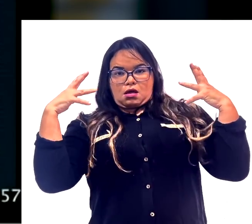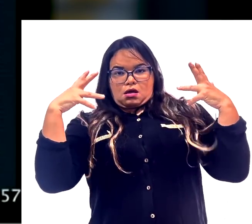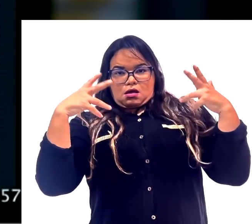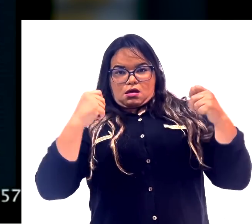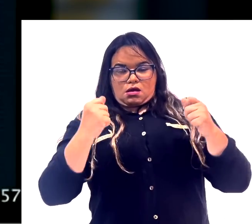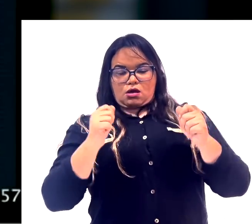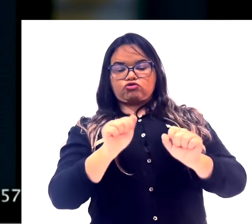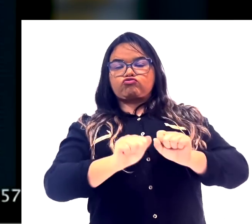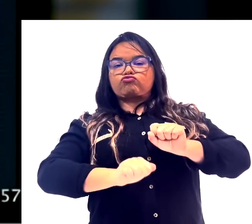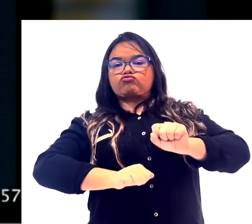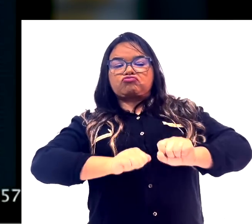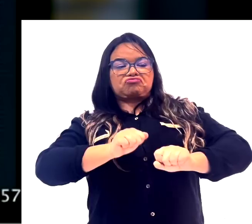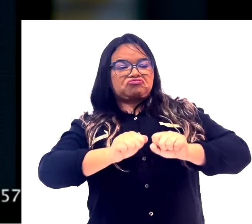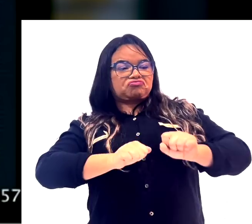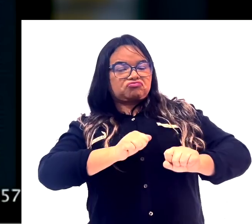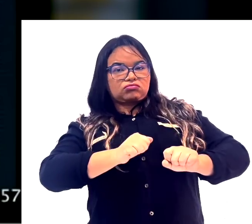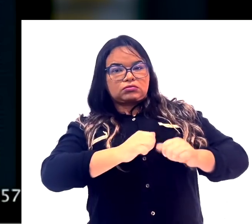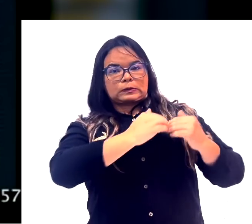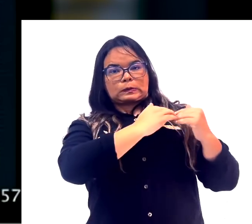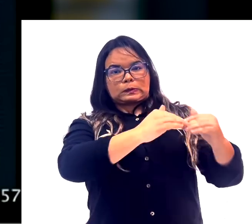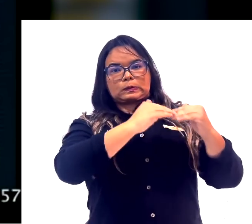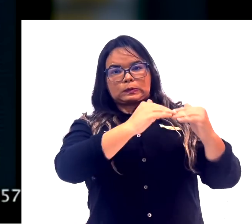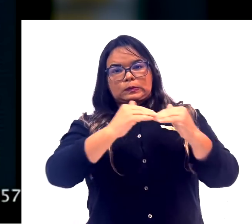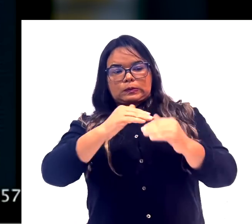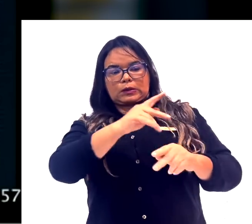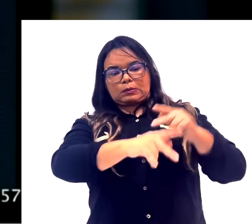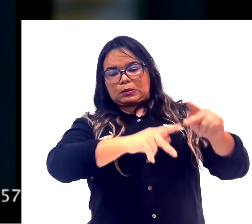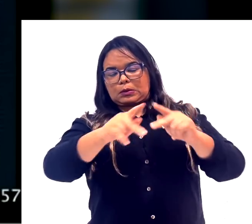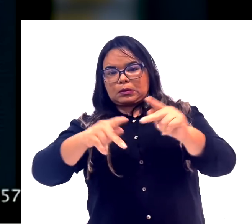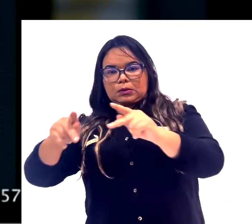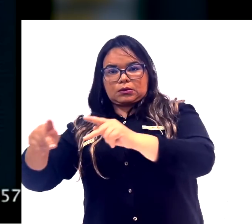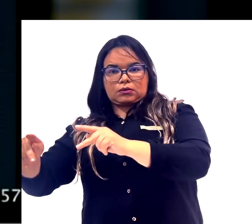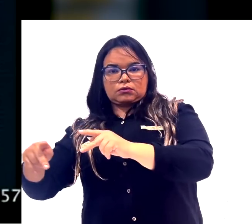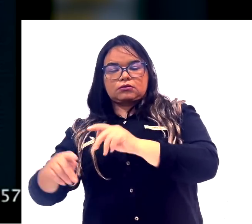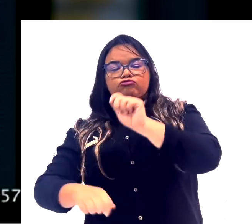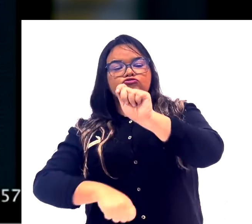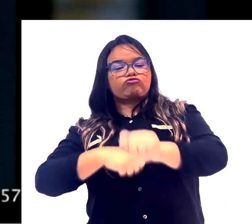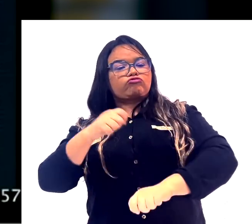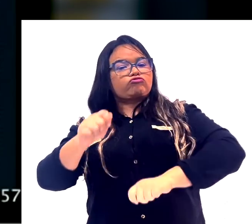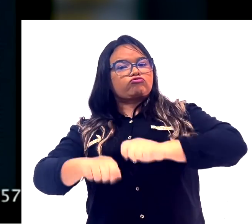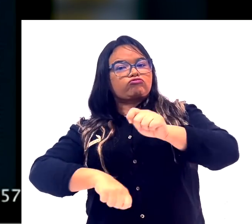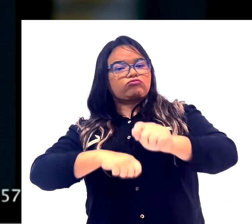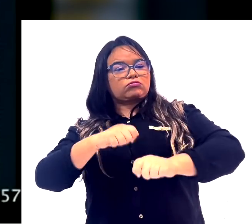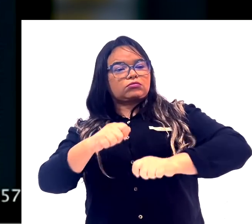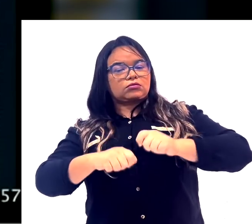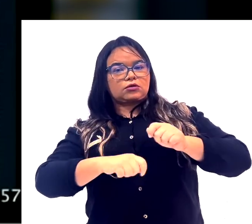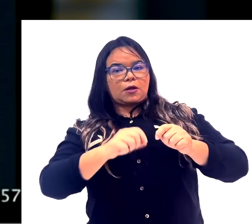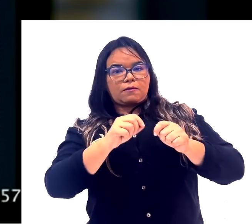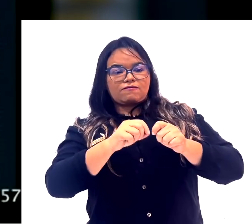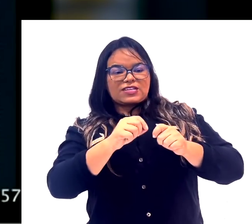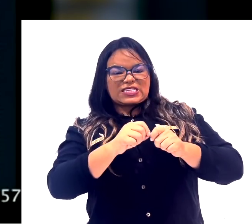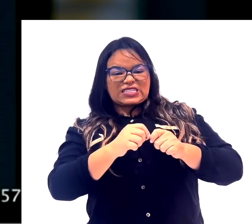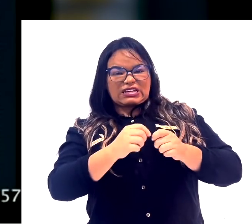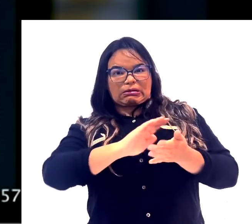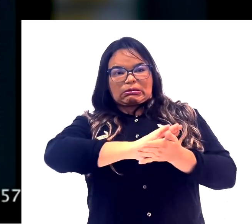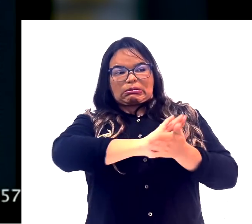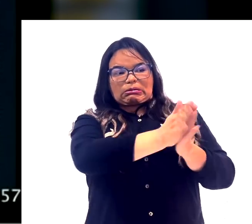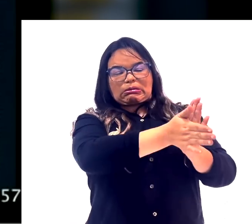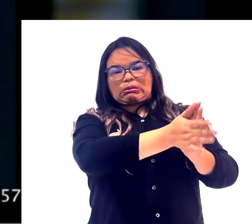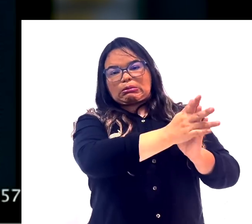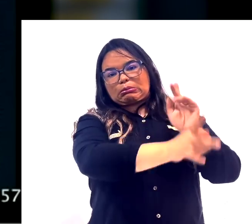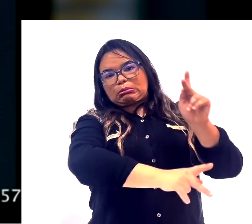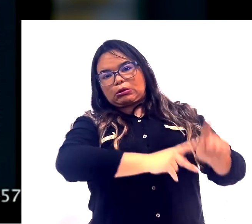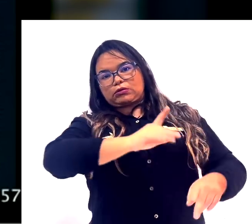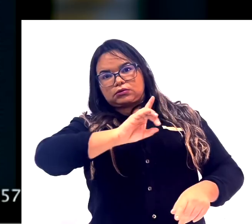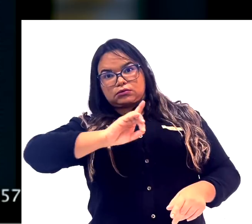um destruidor dos gentios. Ele já partiu e saiu do teu lugar para fazer da tua terra uma desolação. O profeta